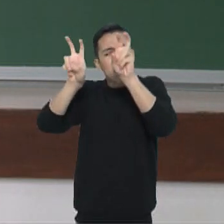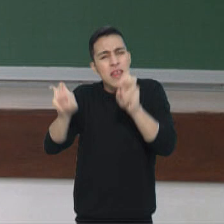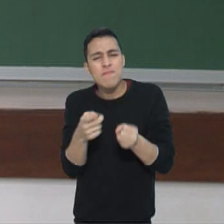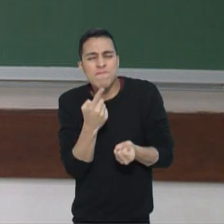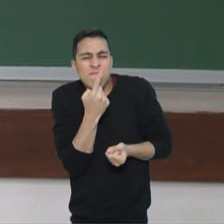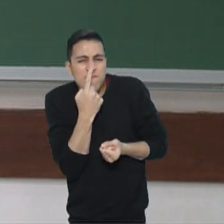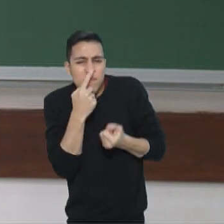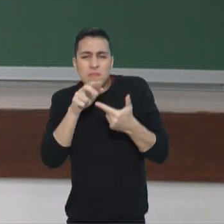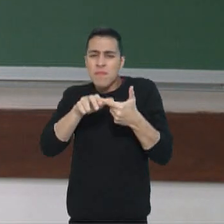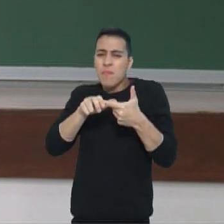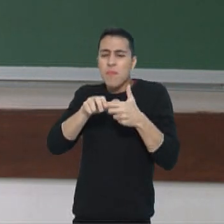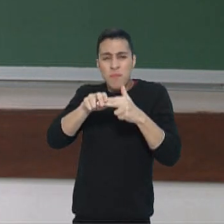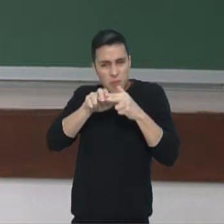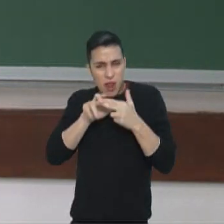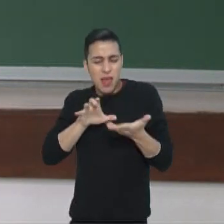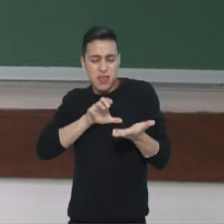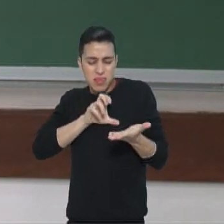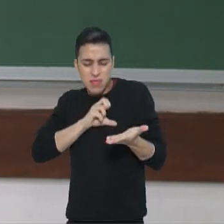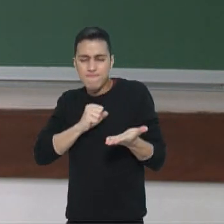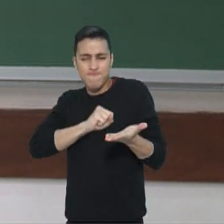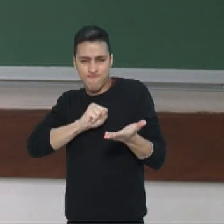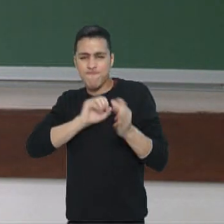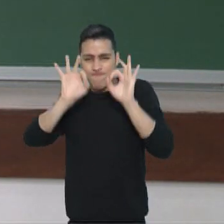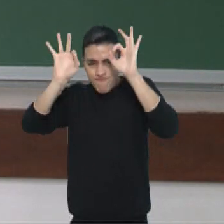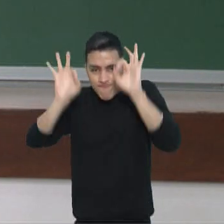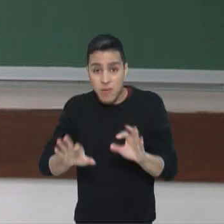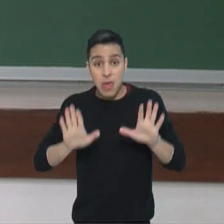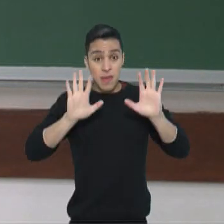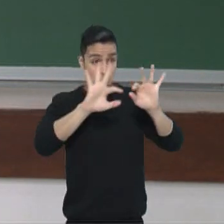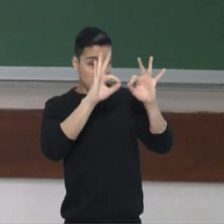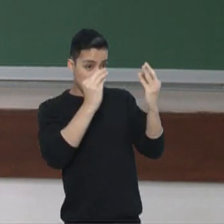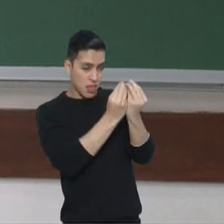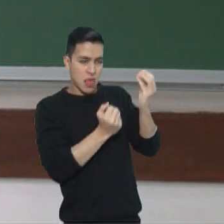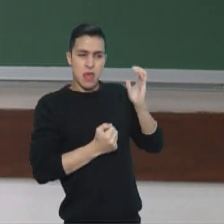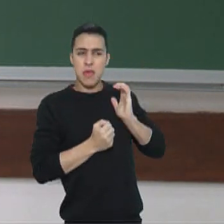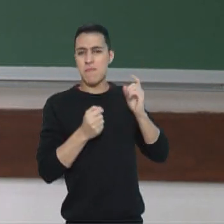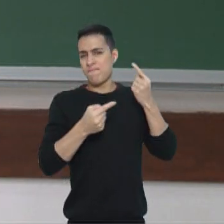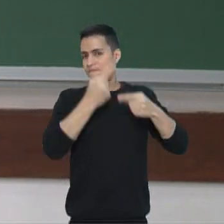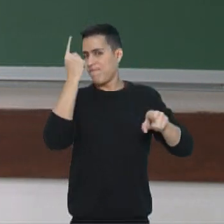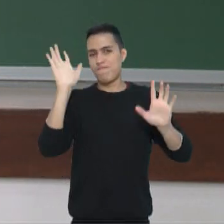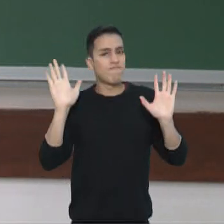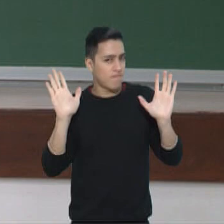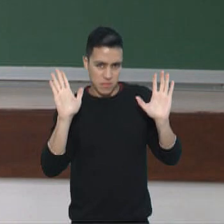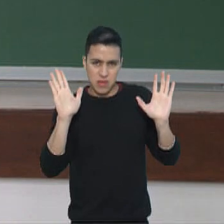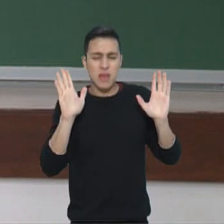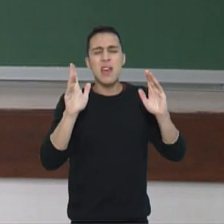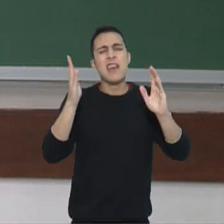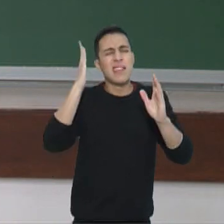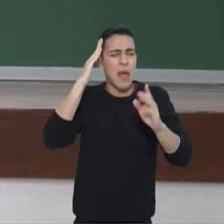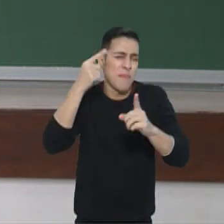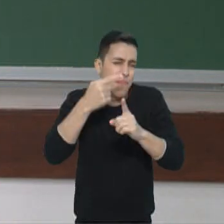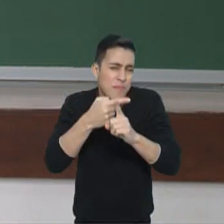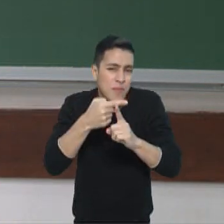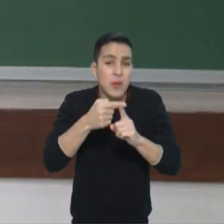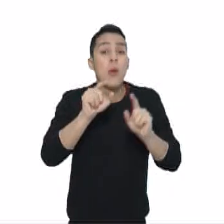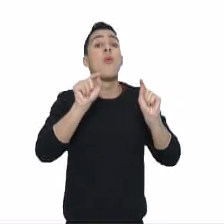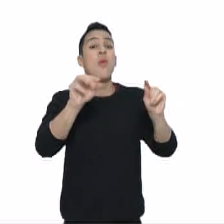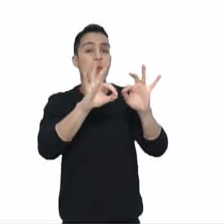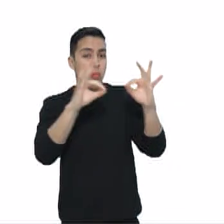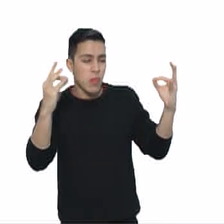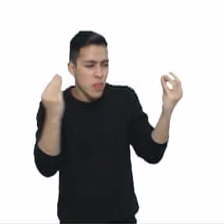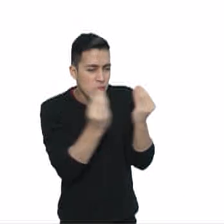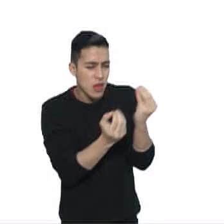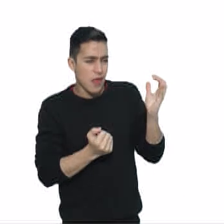afinidade ou por sentimento realmente. Mas nas famílias mais ricas isso geralmente não acontecia. Sabe por quê? Porque nas famílias